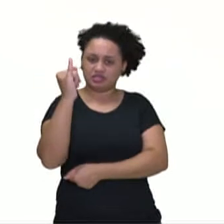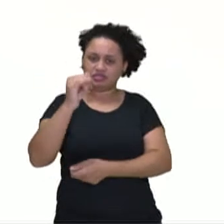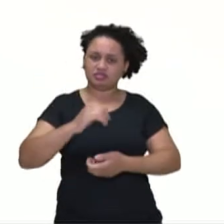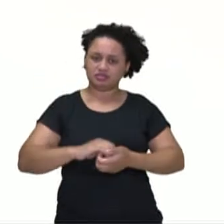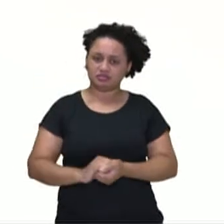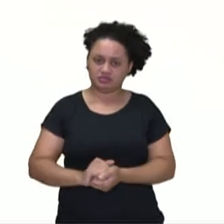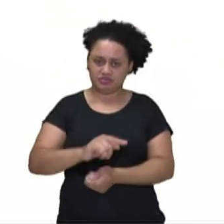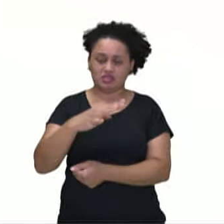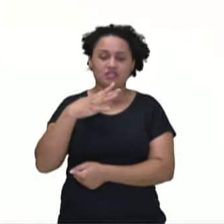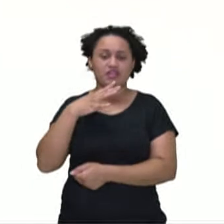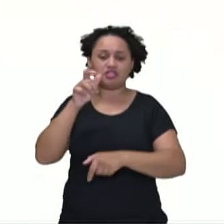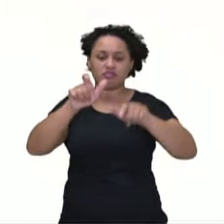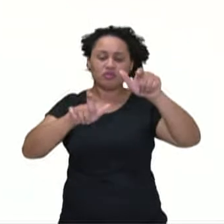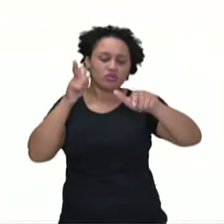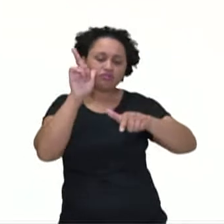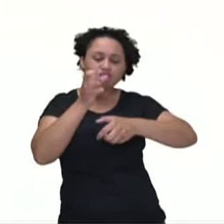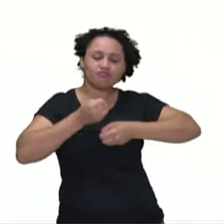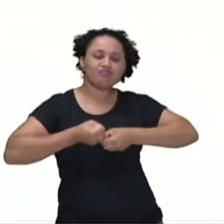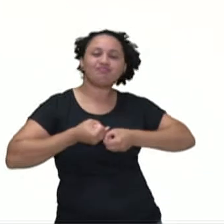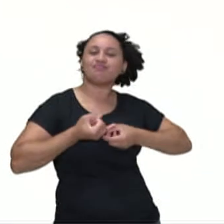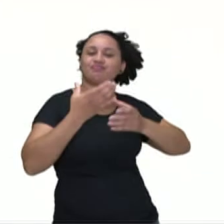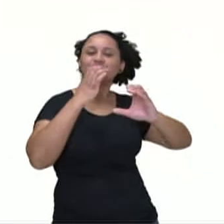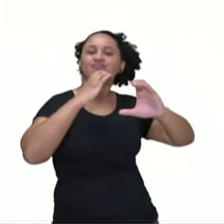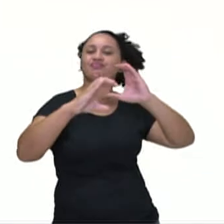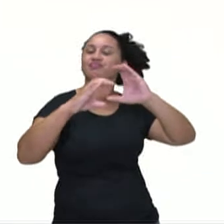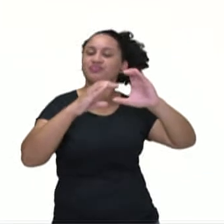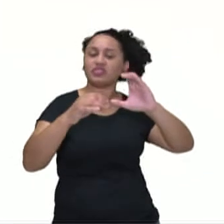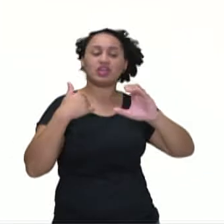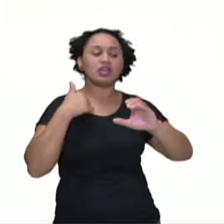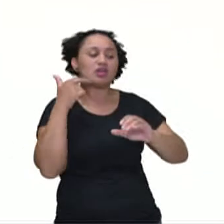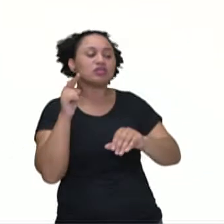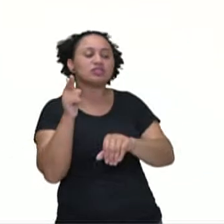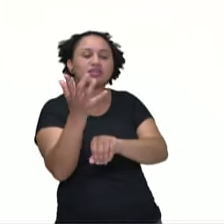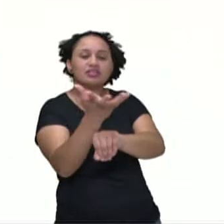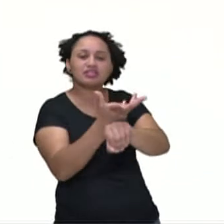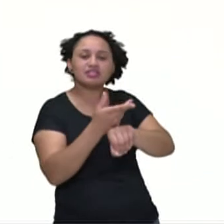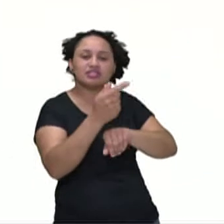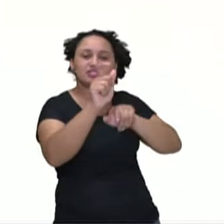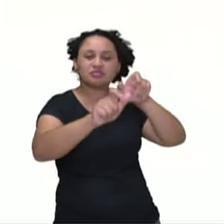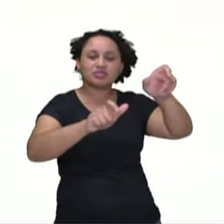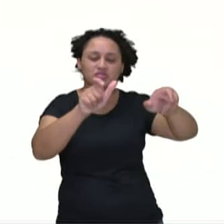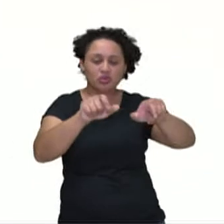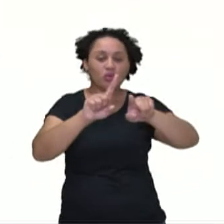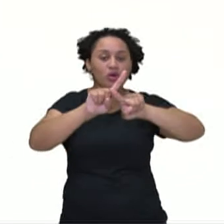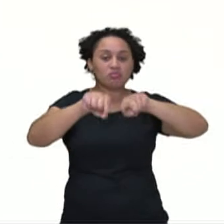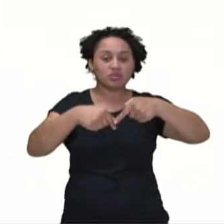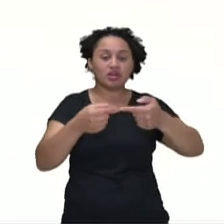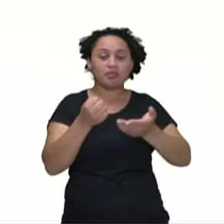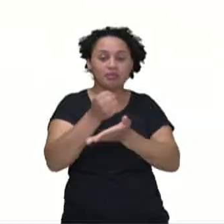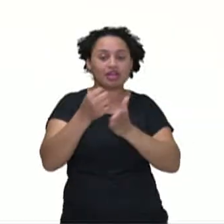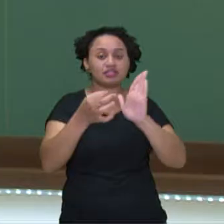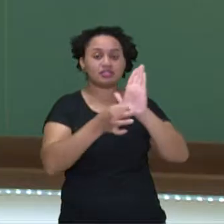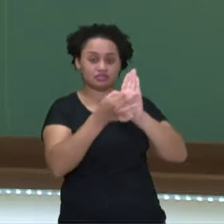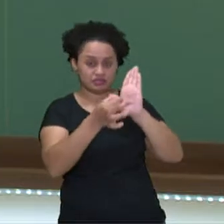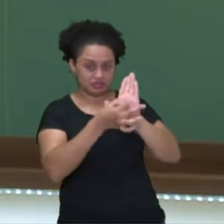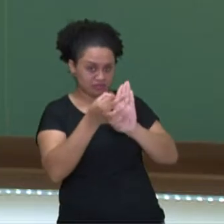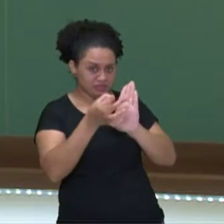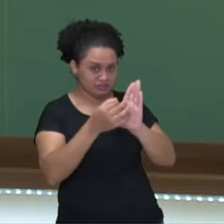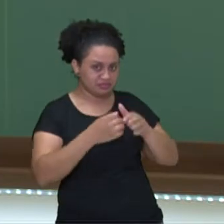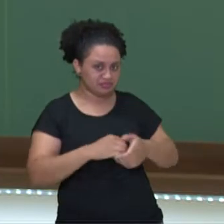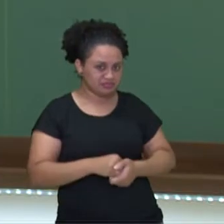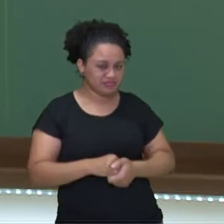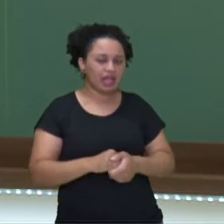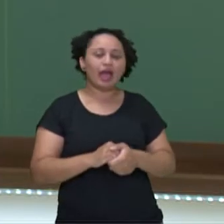pessoas que se expressam bem e que sabem convencer os outros por meio de seus argumentos? Geralmente, as pessoas